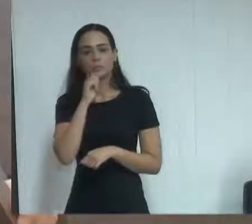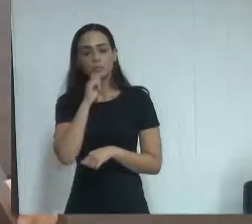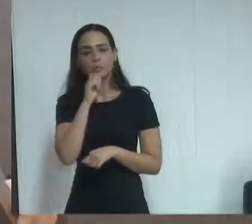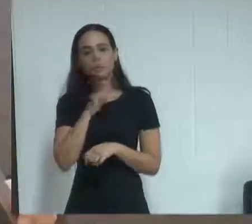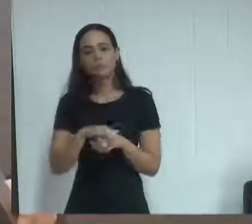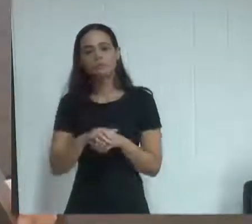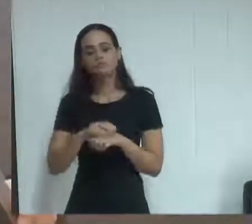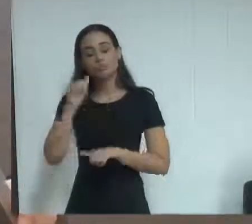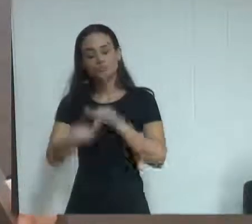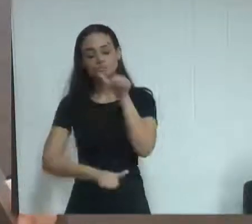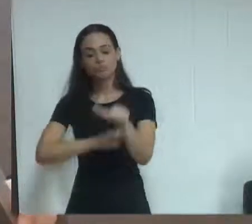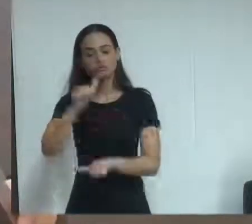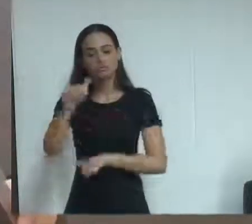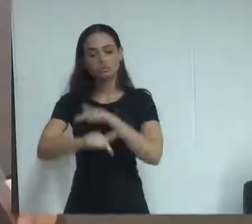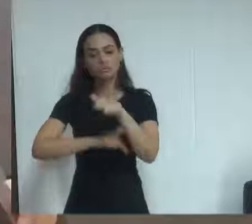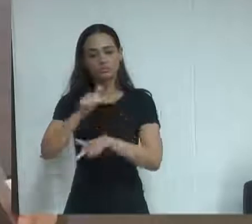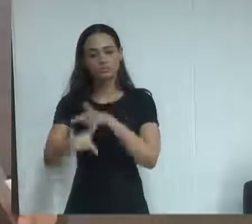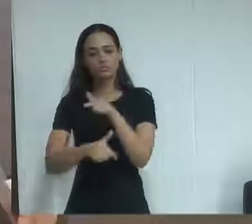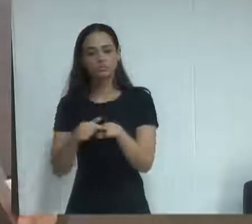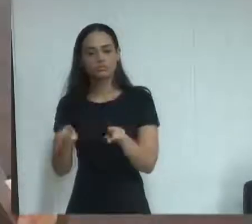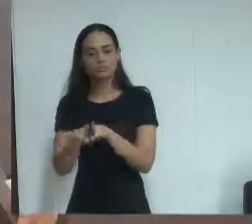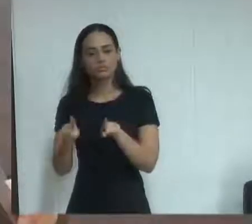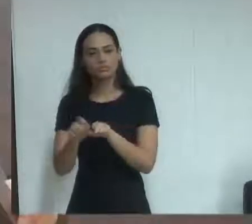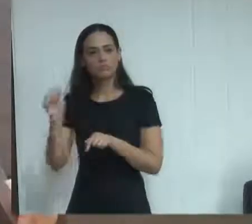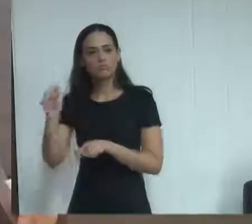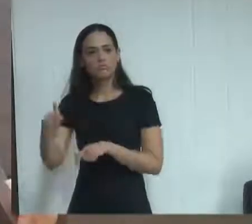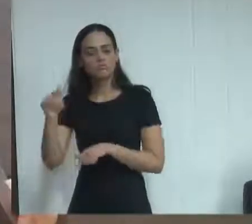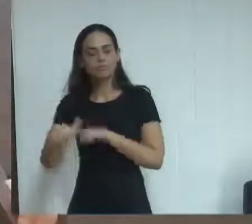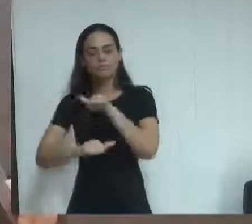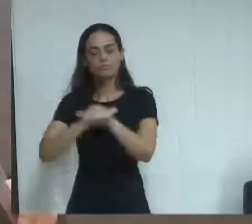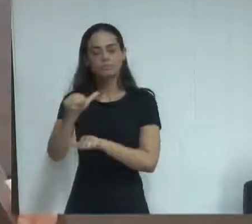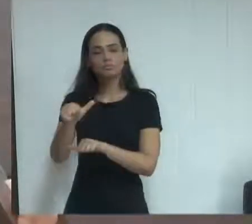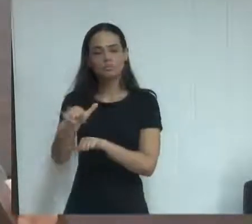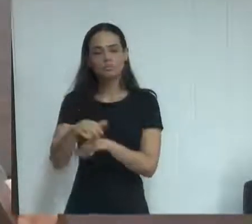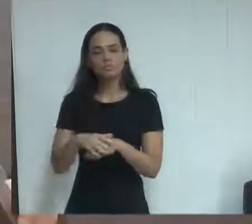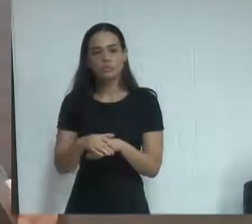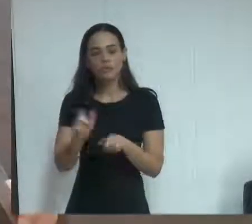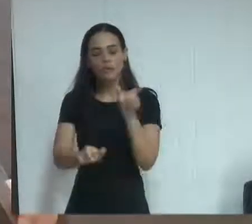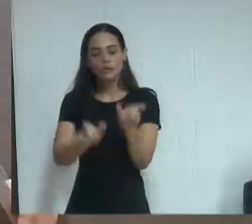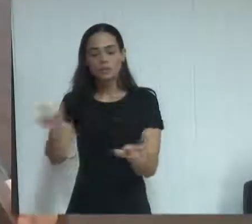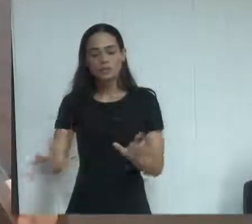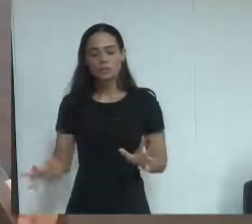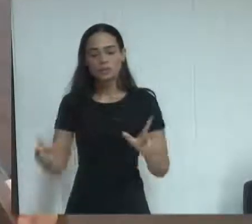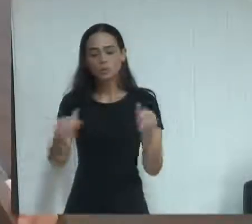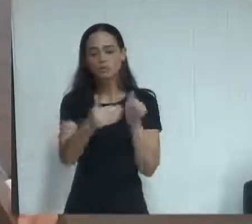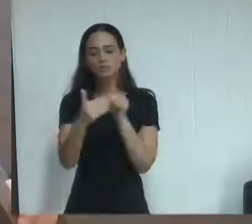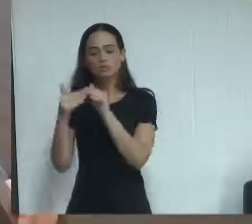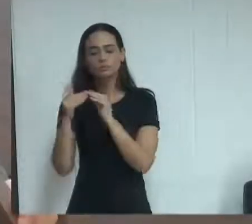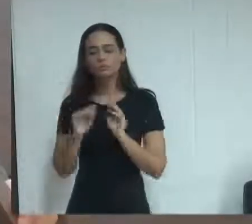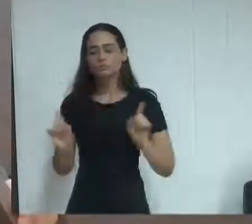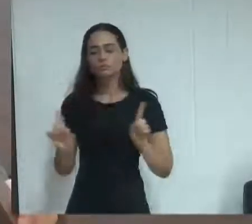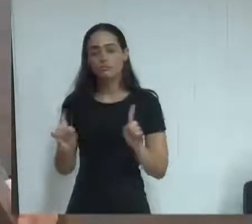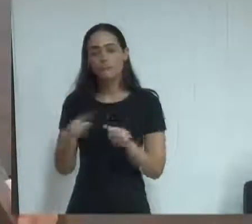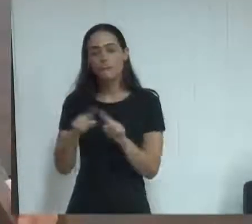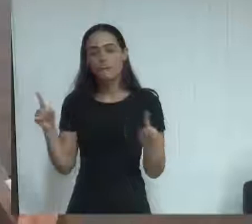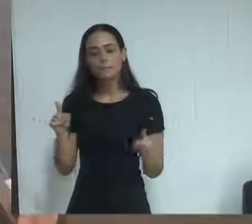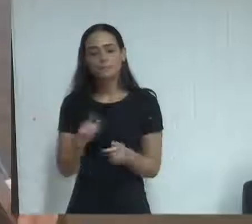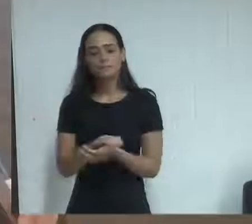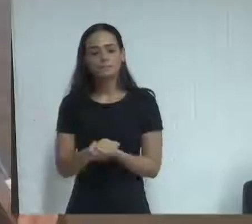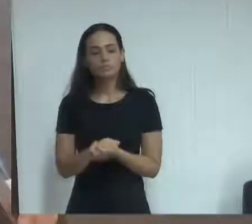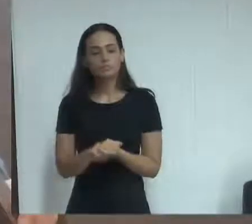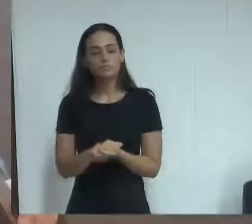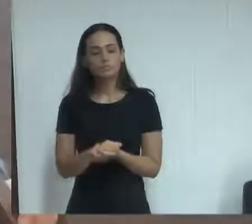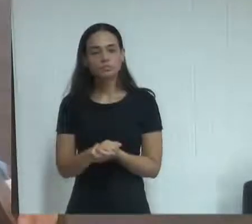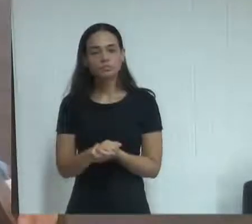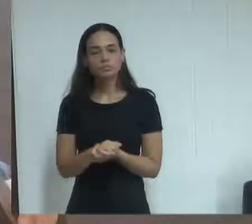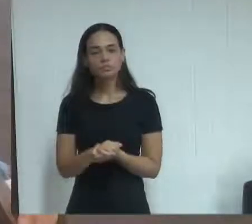trabalhista, tributária, previdenciária, que não são populares, mas que são necessárias, não foram feitas por um